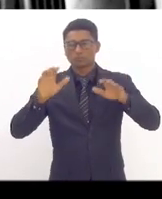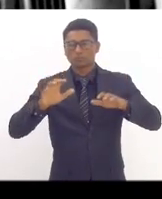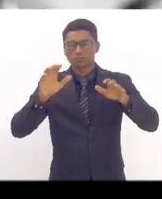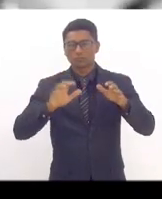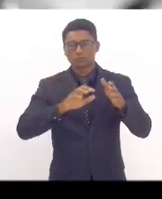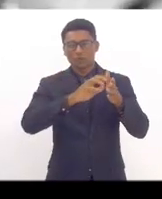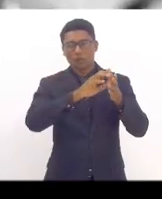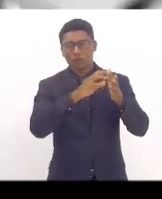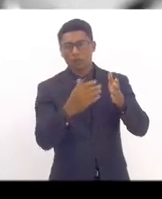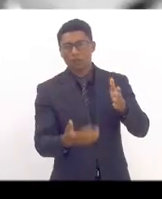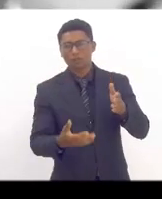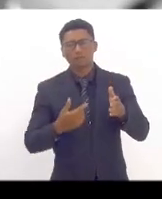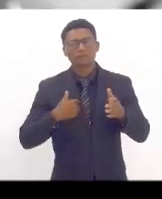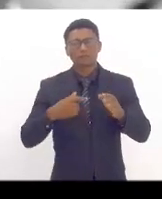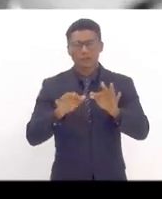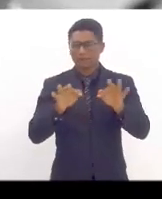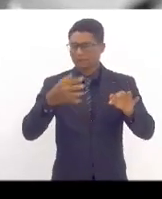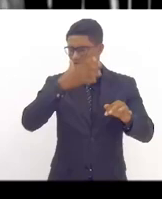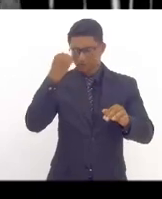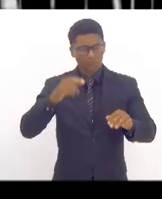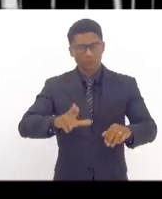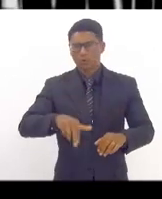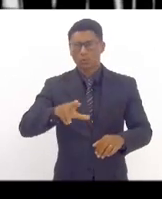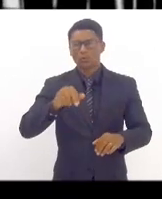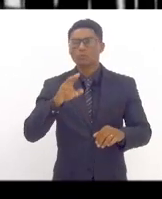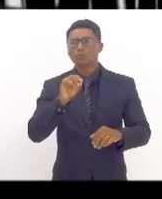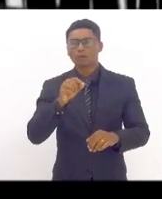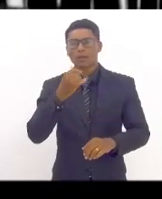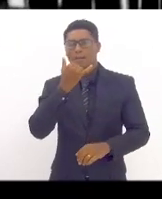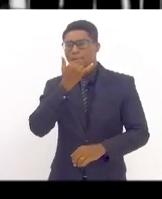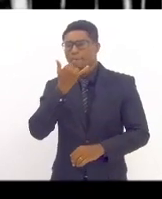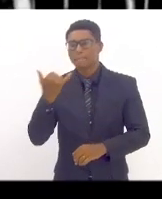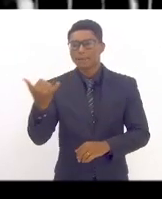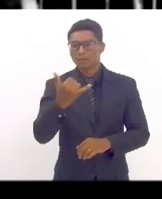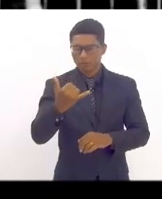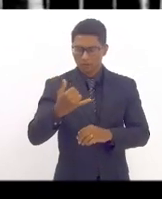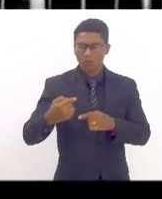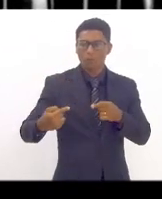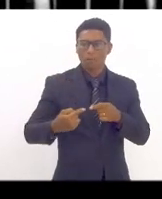esqueci de uma frase que dizia que perdoaram um ato divino